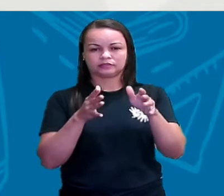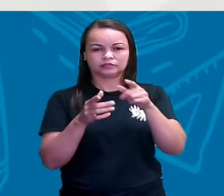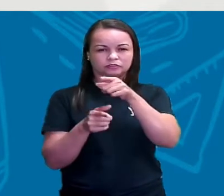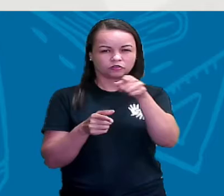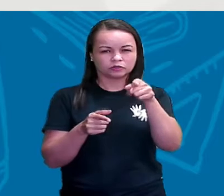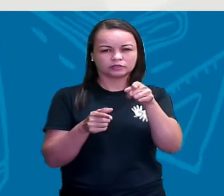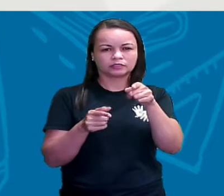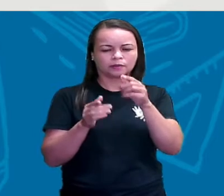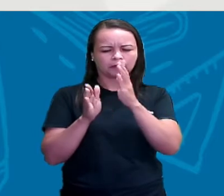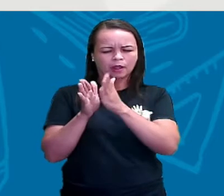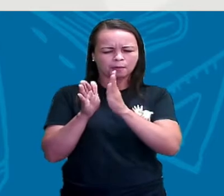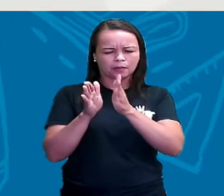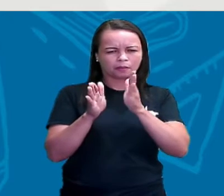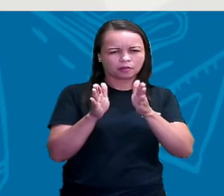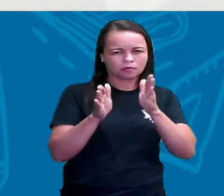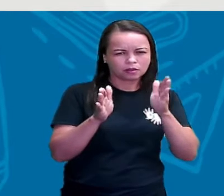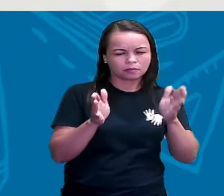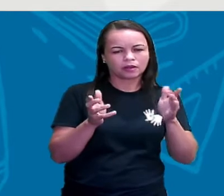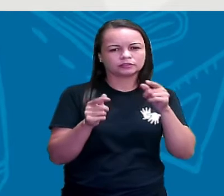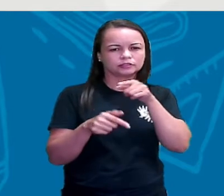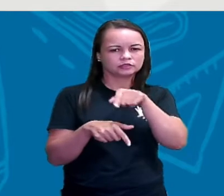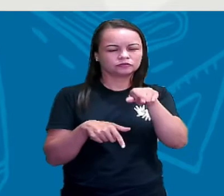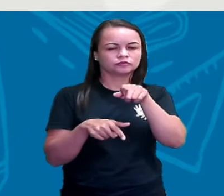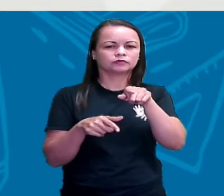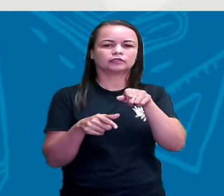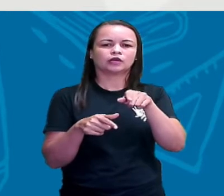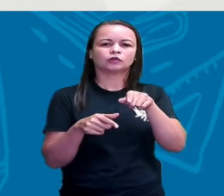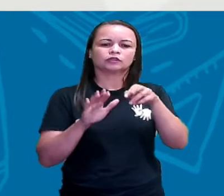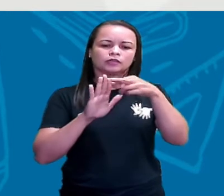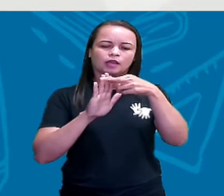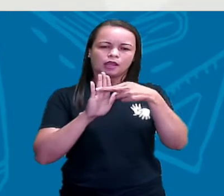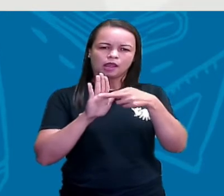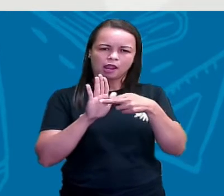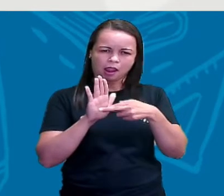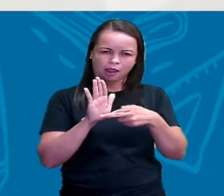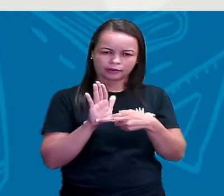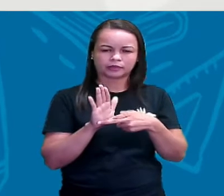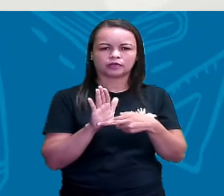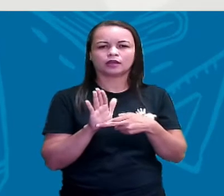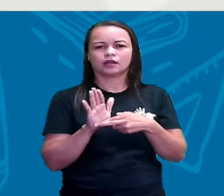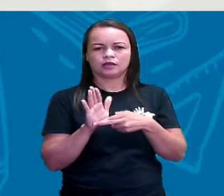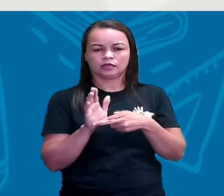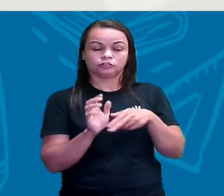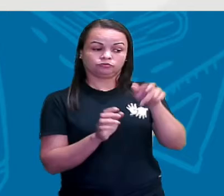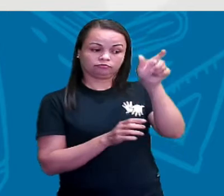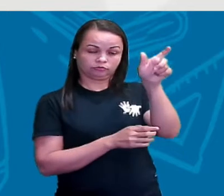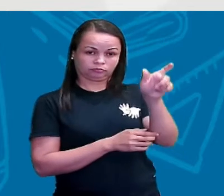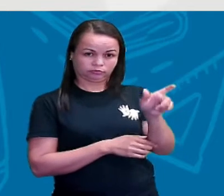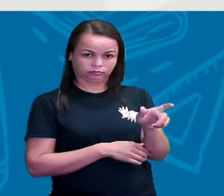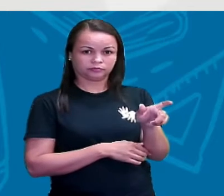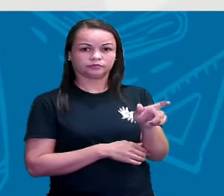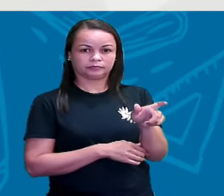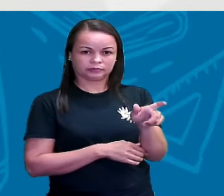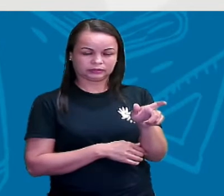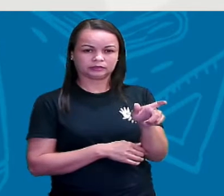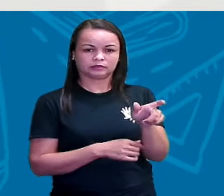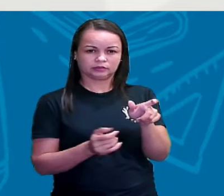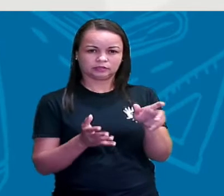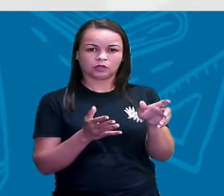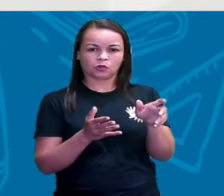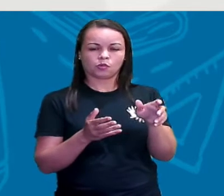terem a noção de quem são aí dentro da regra. She, sujeito. Did, aí